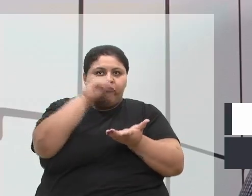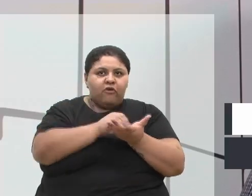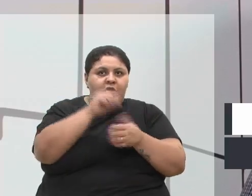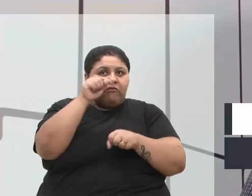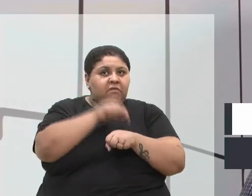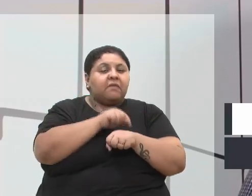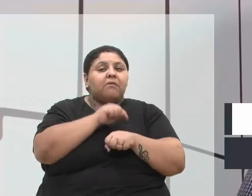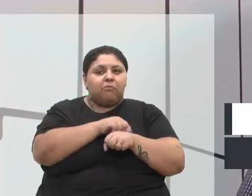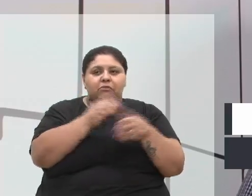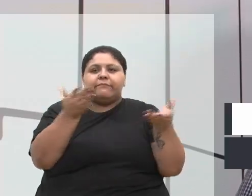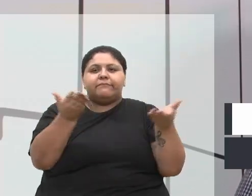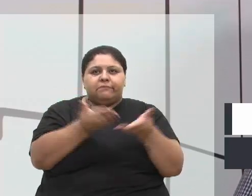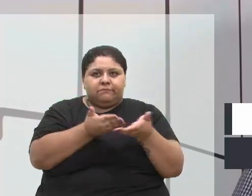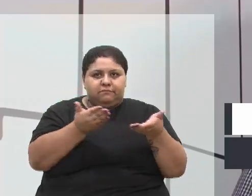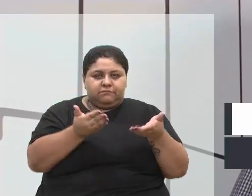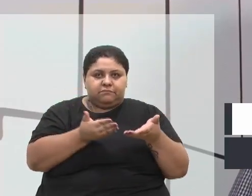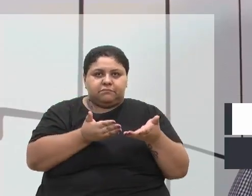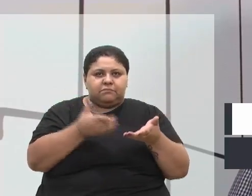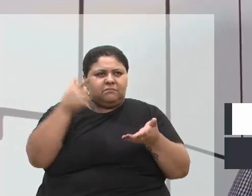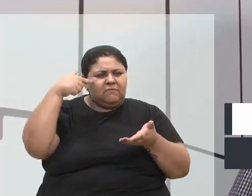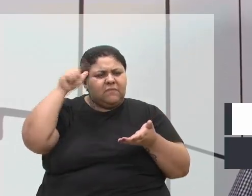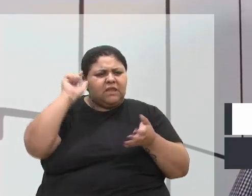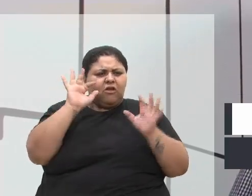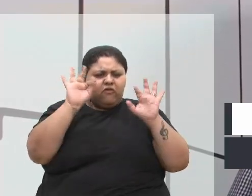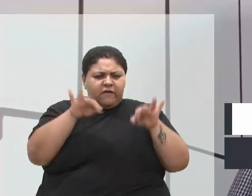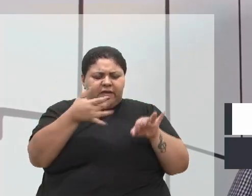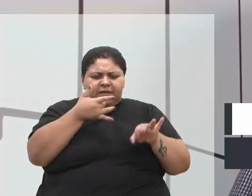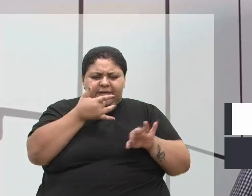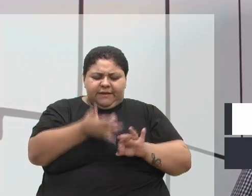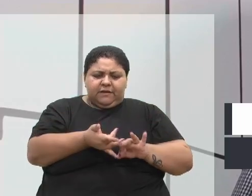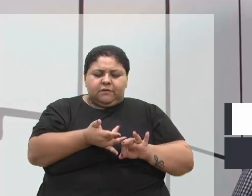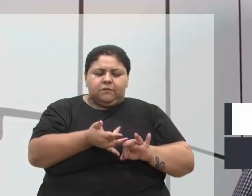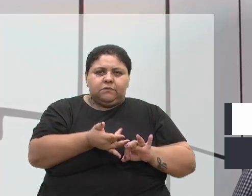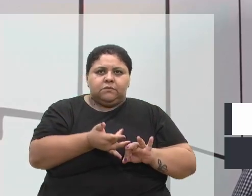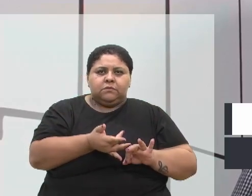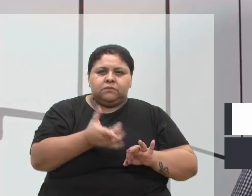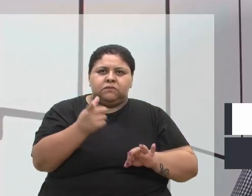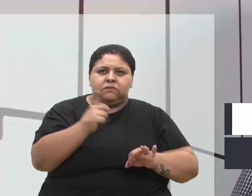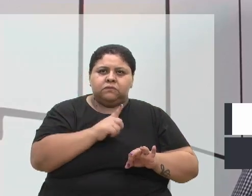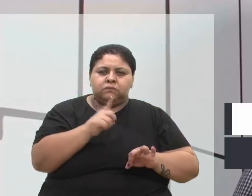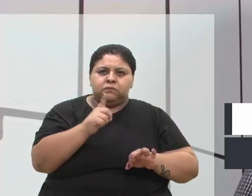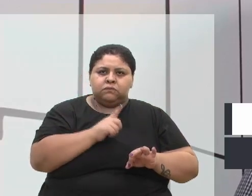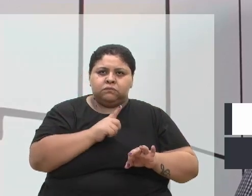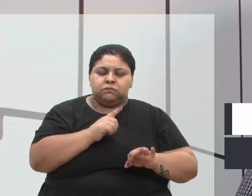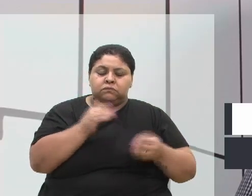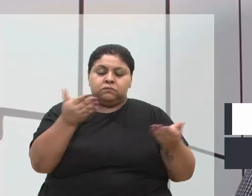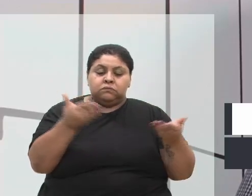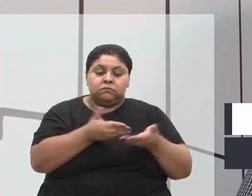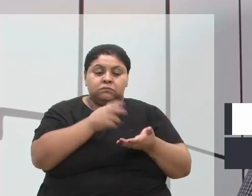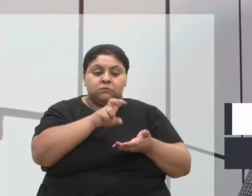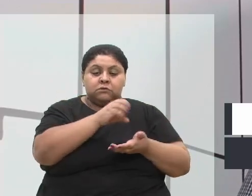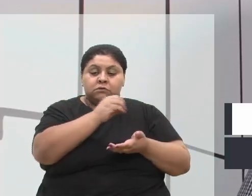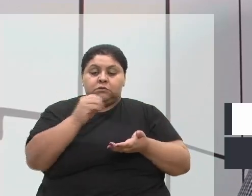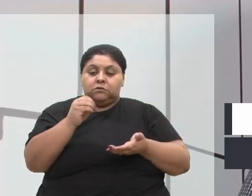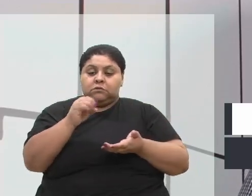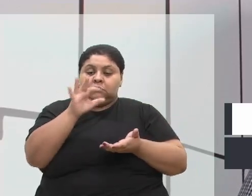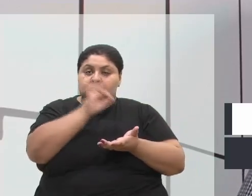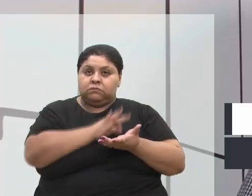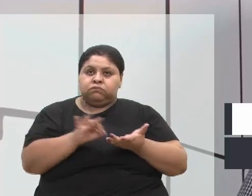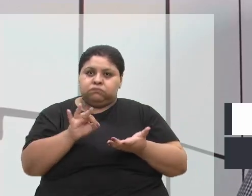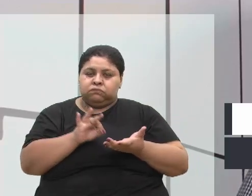inscrição. Então, ontem, no final da tarde, tinha já 500 inscritos, né?